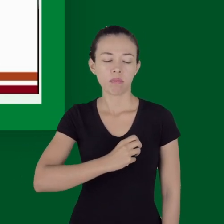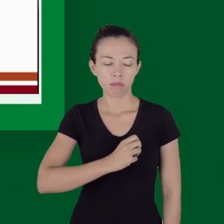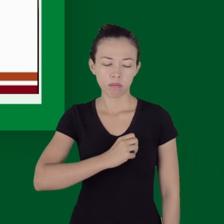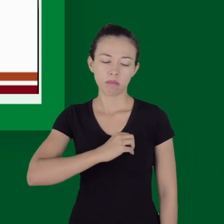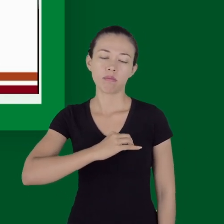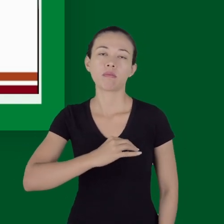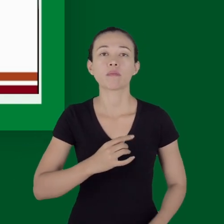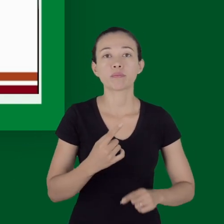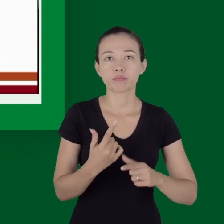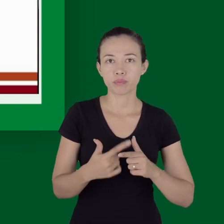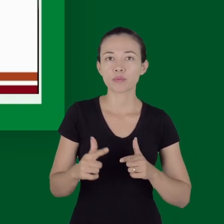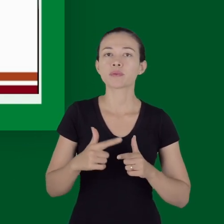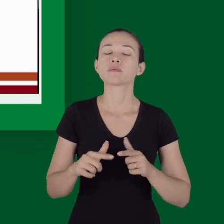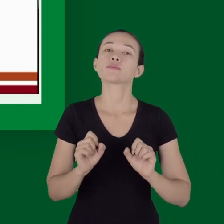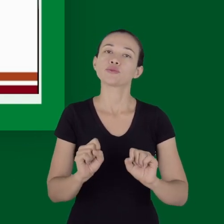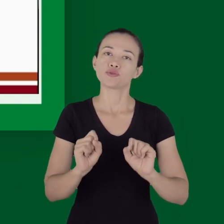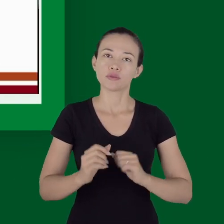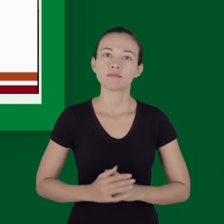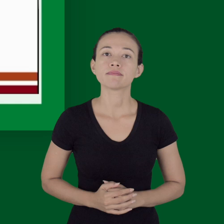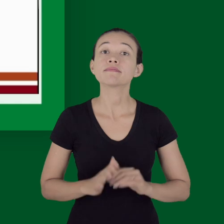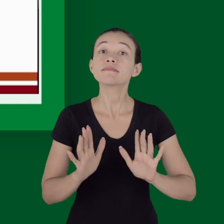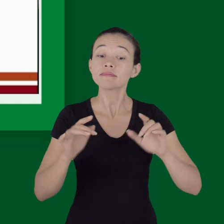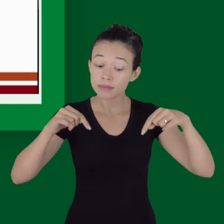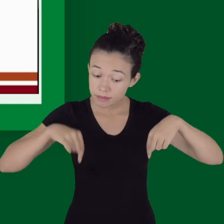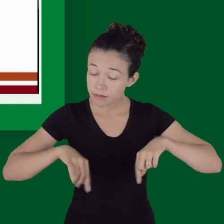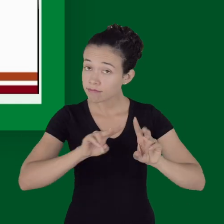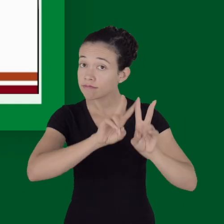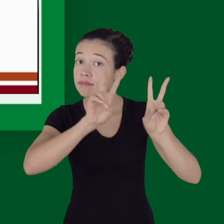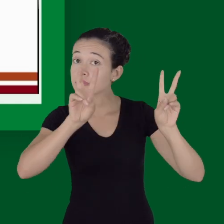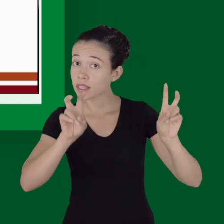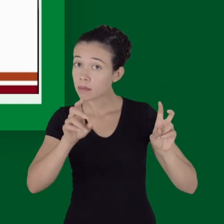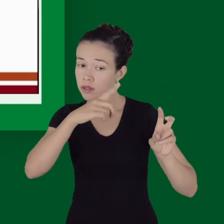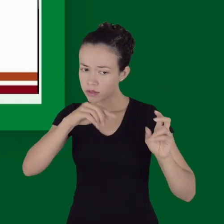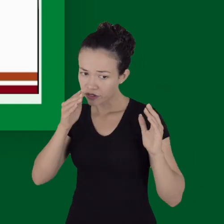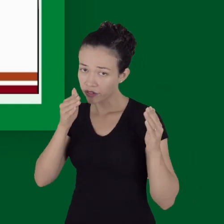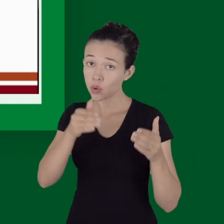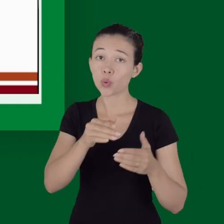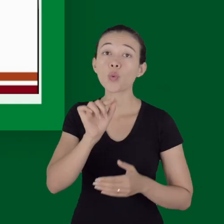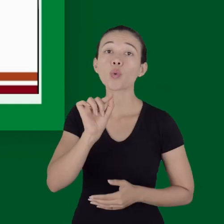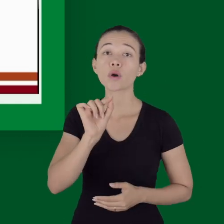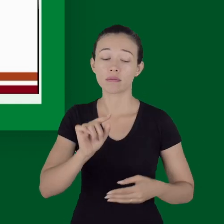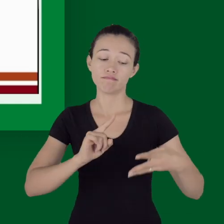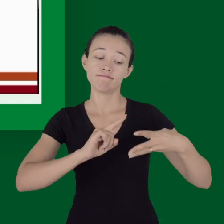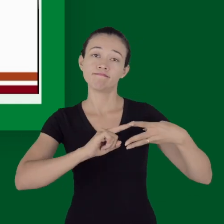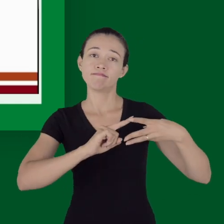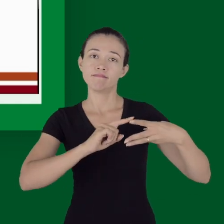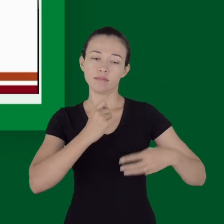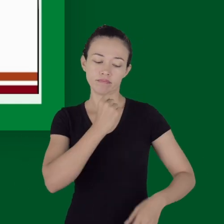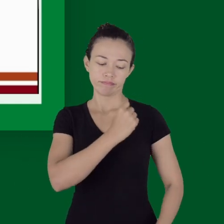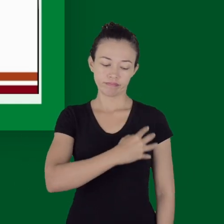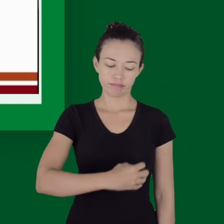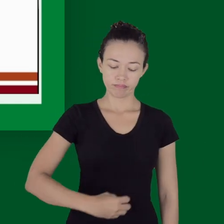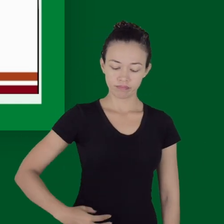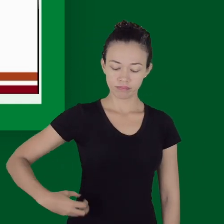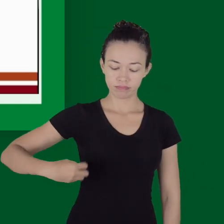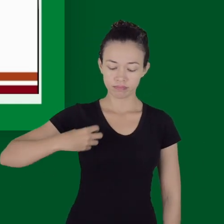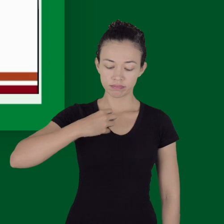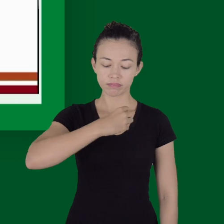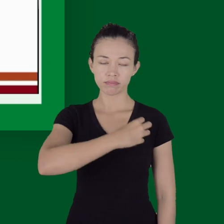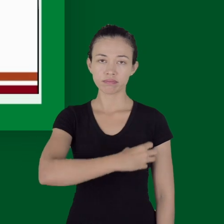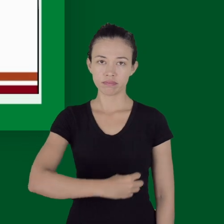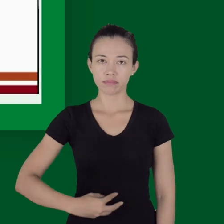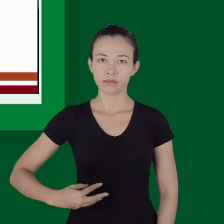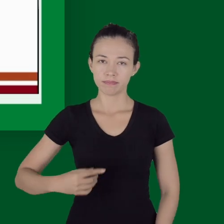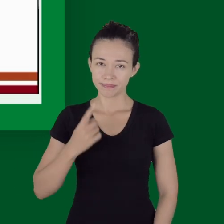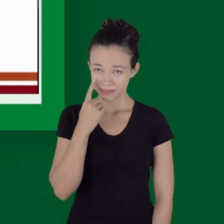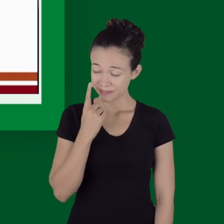o enfoque da discussão é o choque povolo de etiologia hemorrágica est